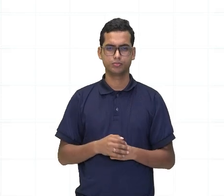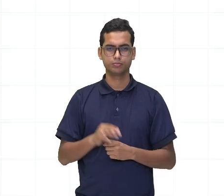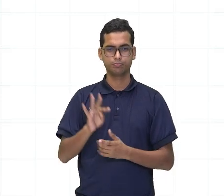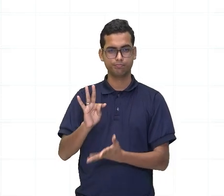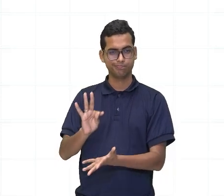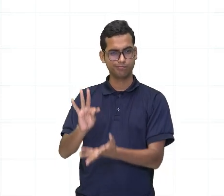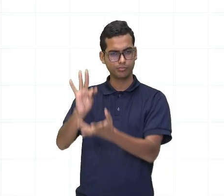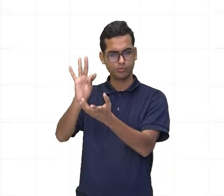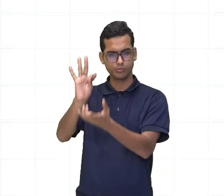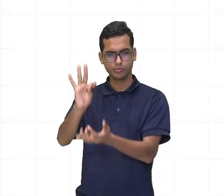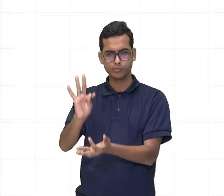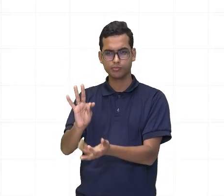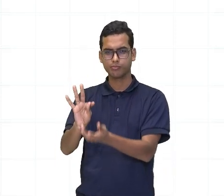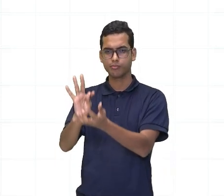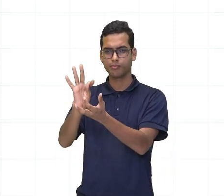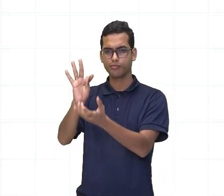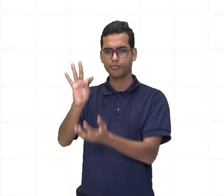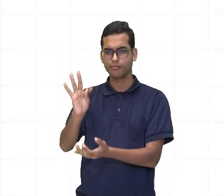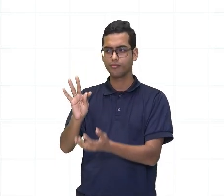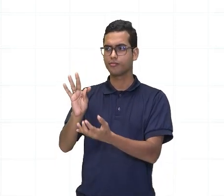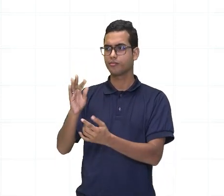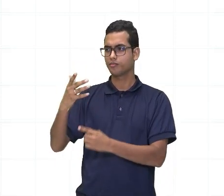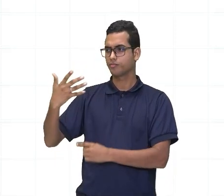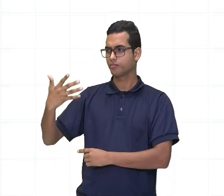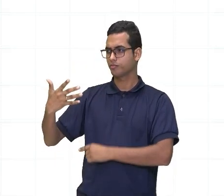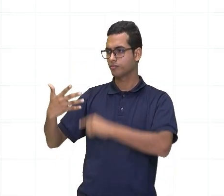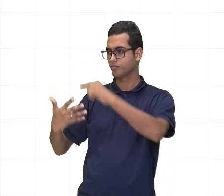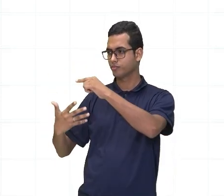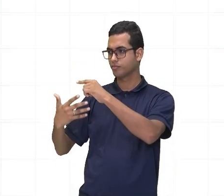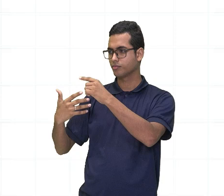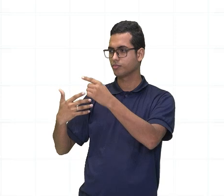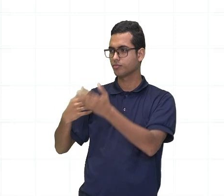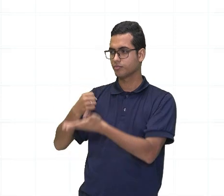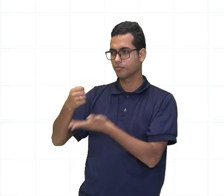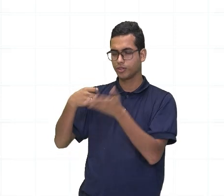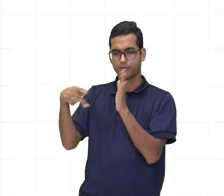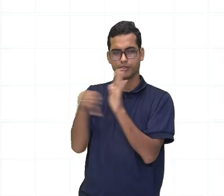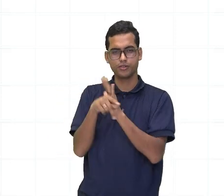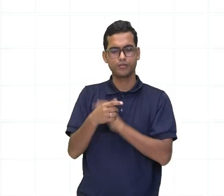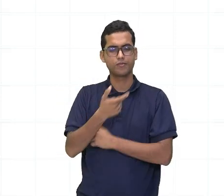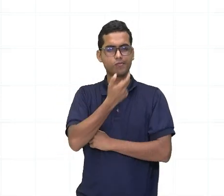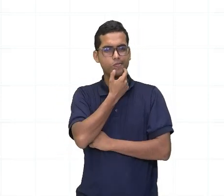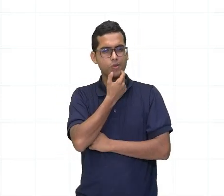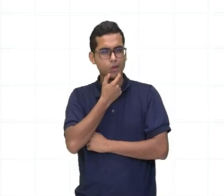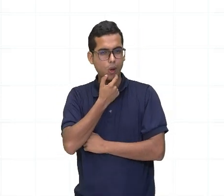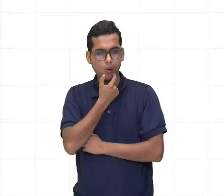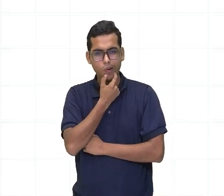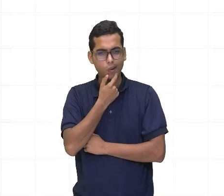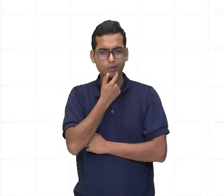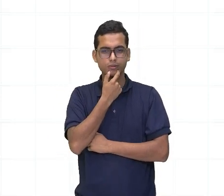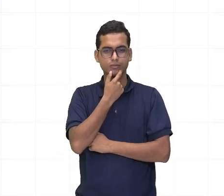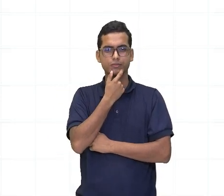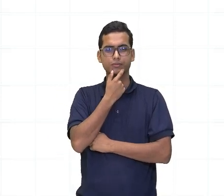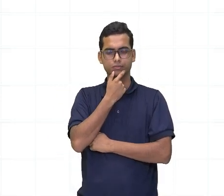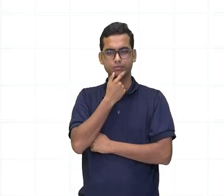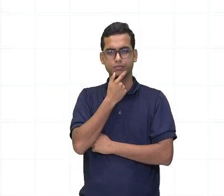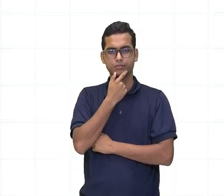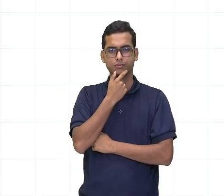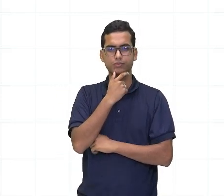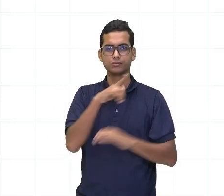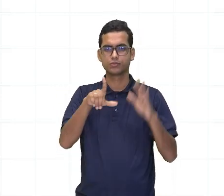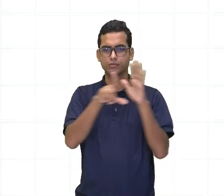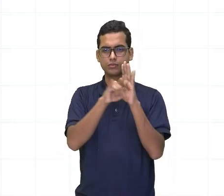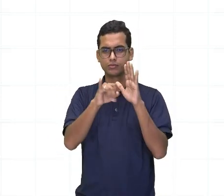tem princípios e tem leis. E essa primeira lei aí é a lei 0 da termodinâmica, que fala